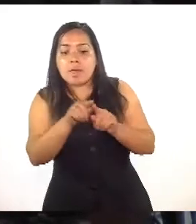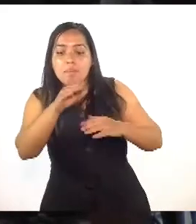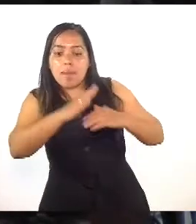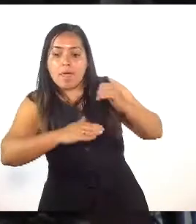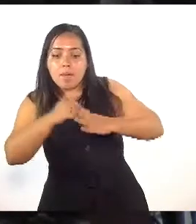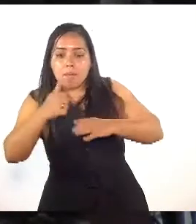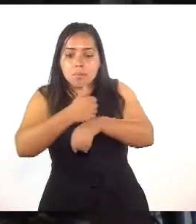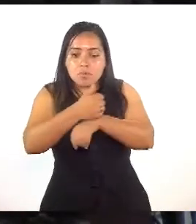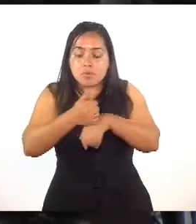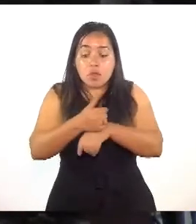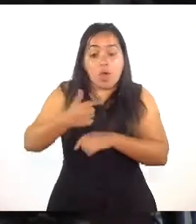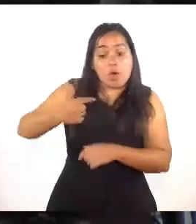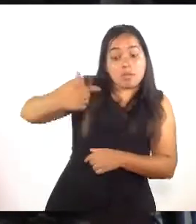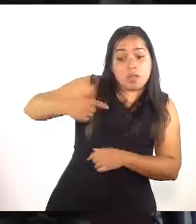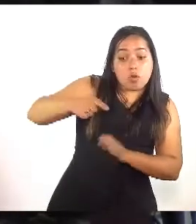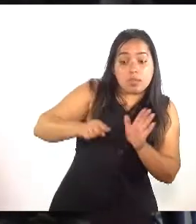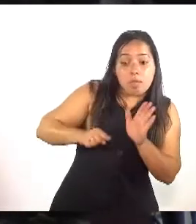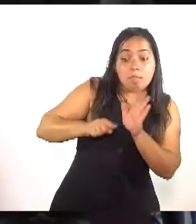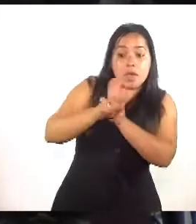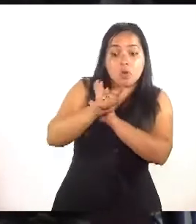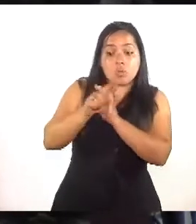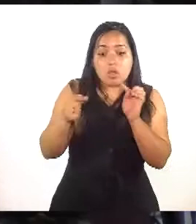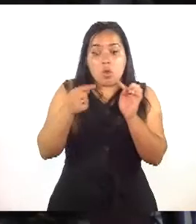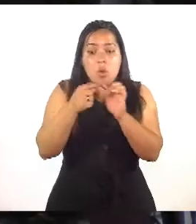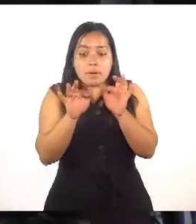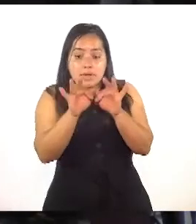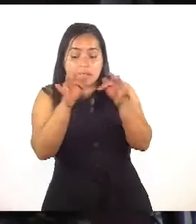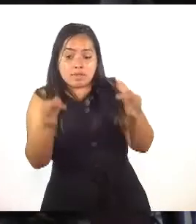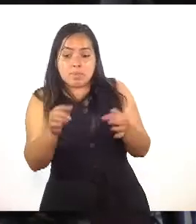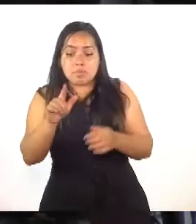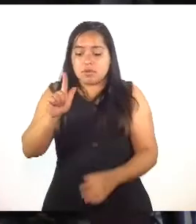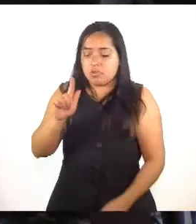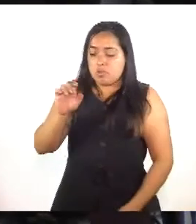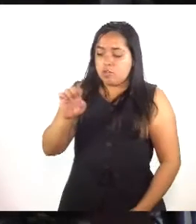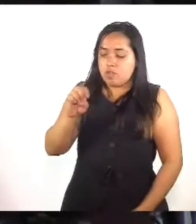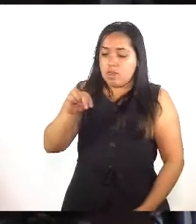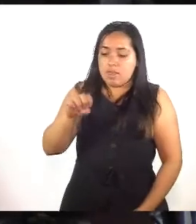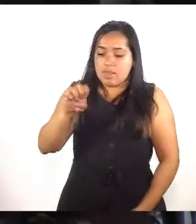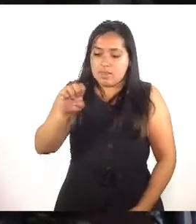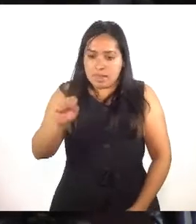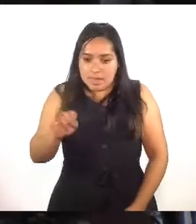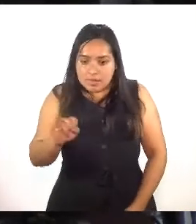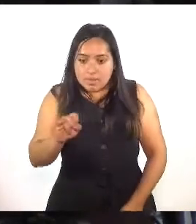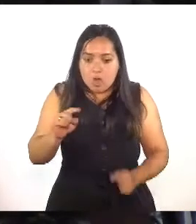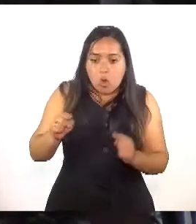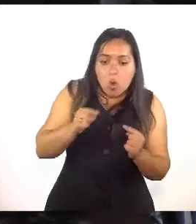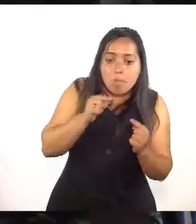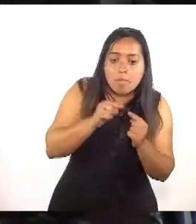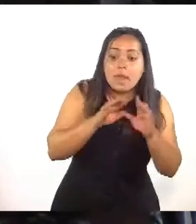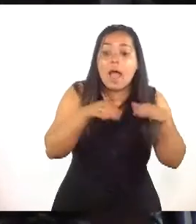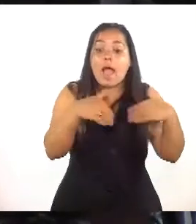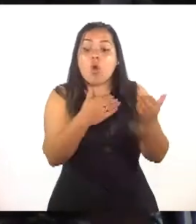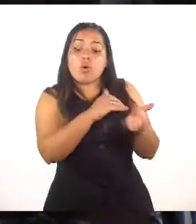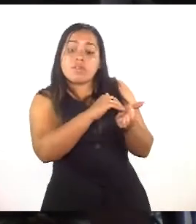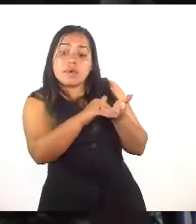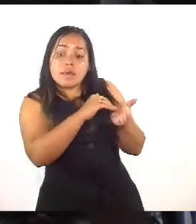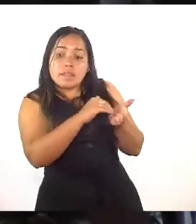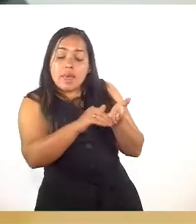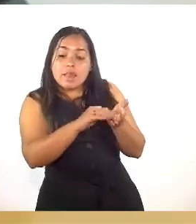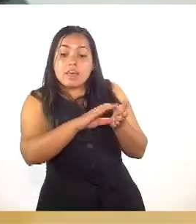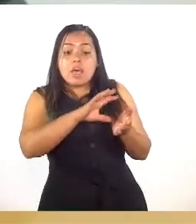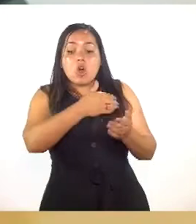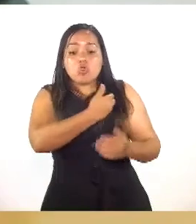até bem simples, a Genersa está ligada a qual secretaria do governo do Estado, doutor Rafael? Ela, a partir